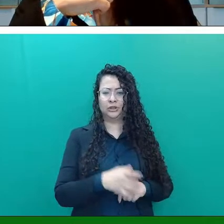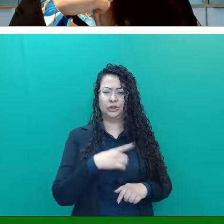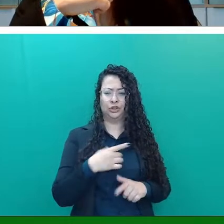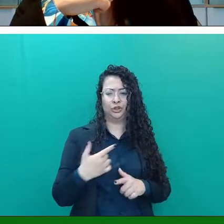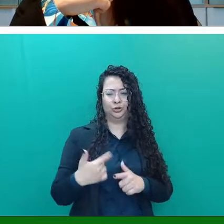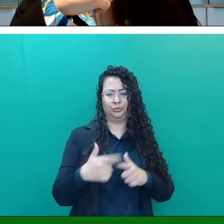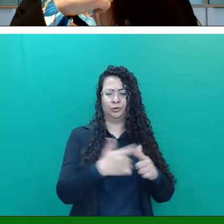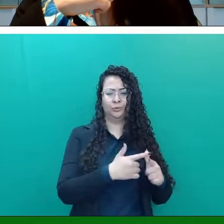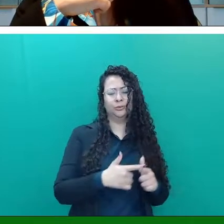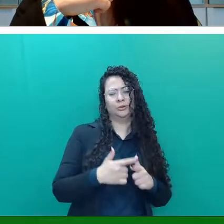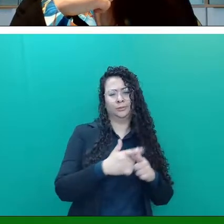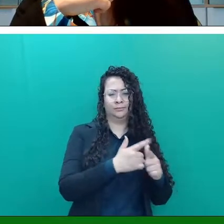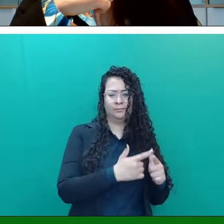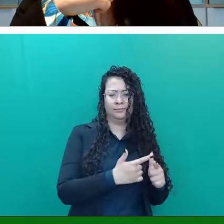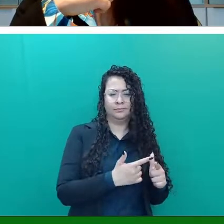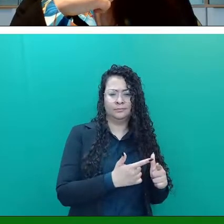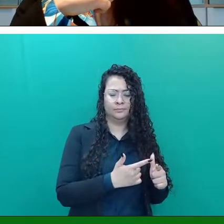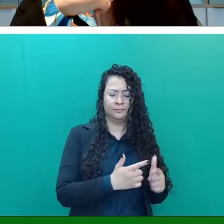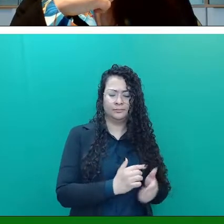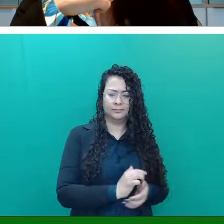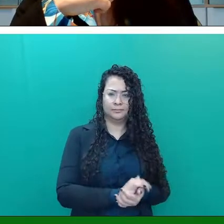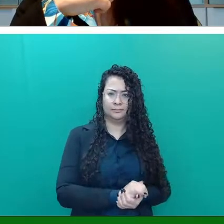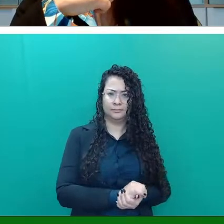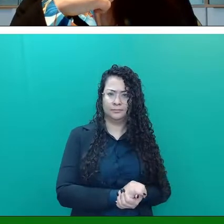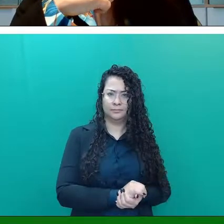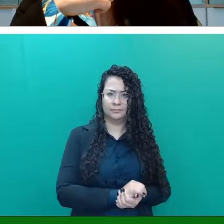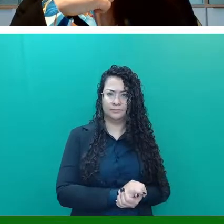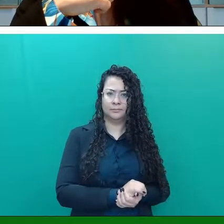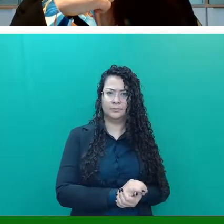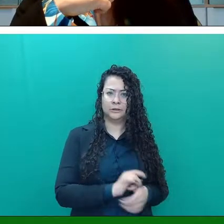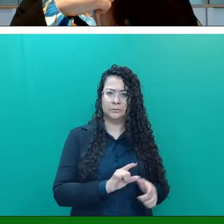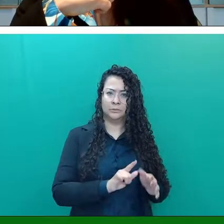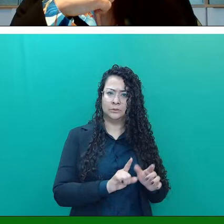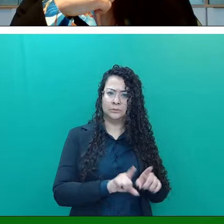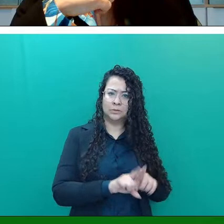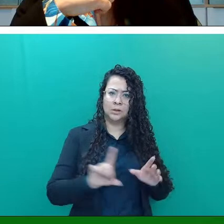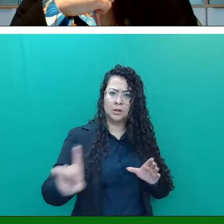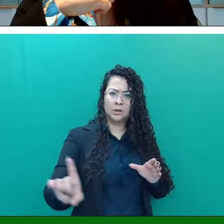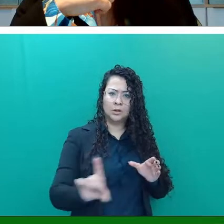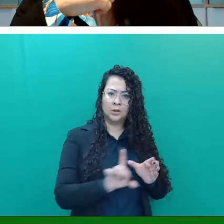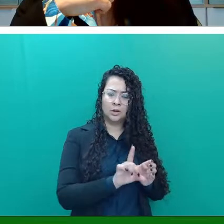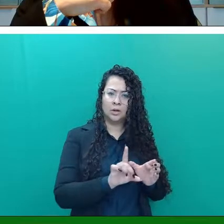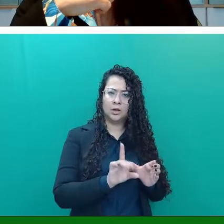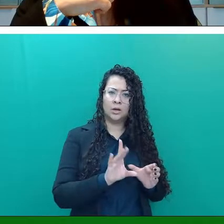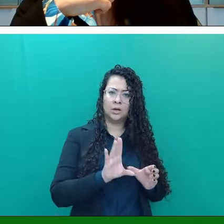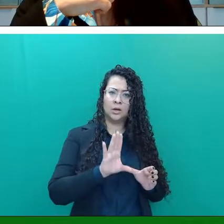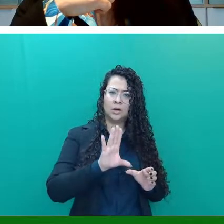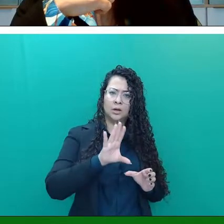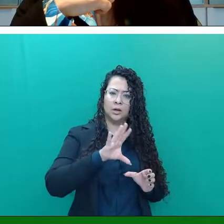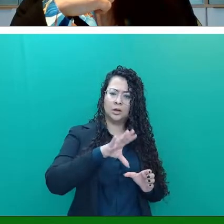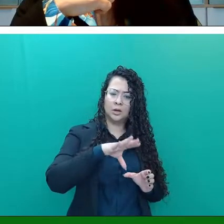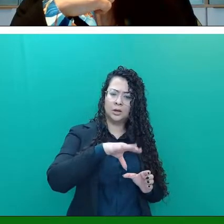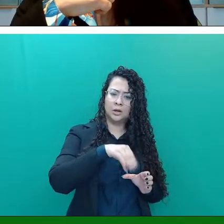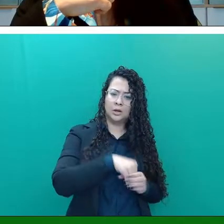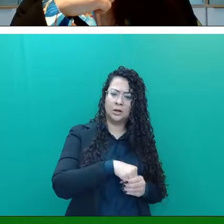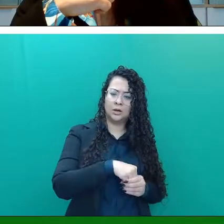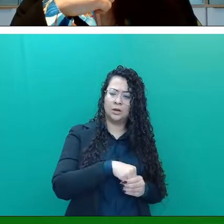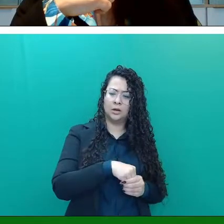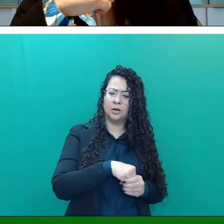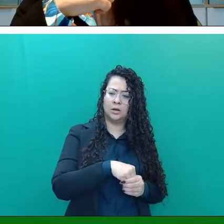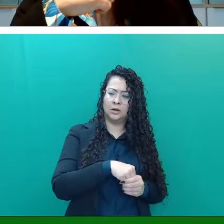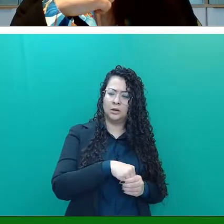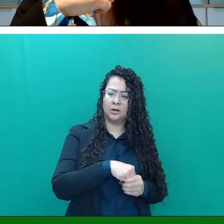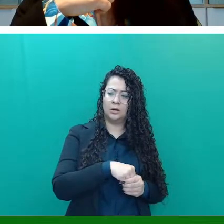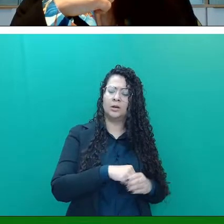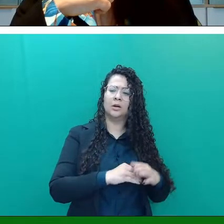comuns, sobretudo no que se refere à inserção institucional no mundo universitário, eu falo das universidades africanas,